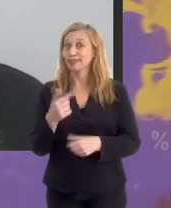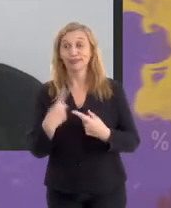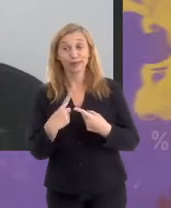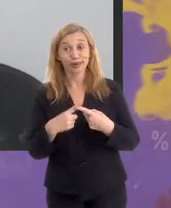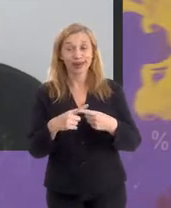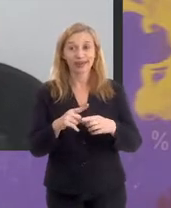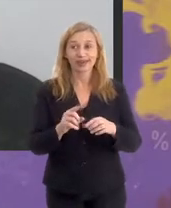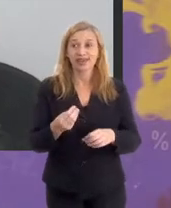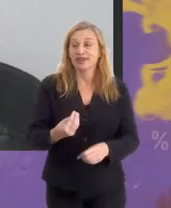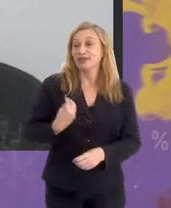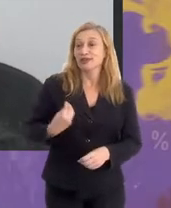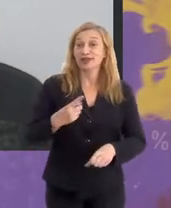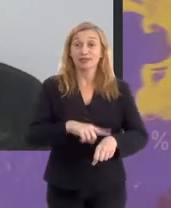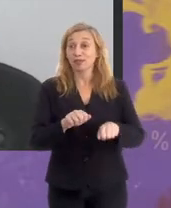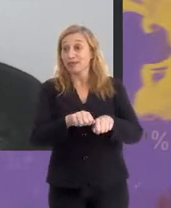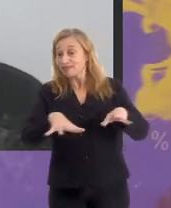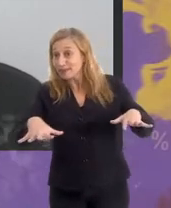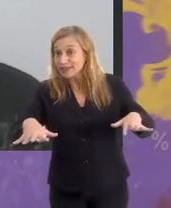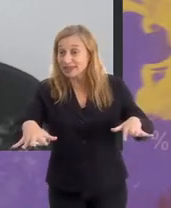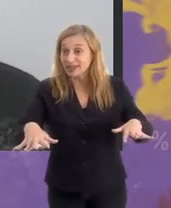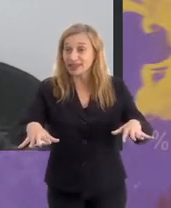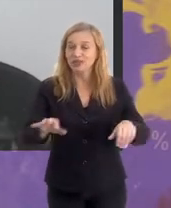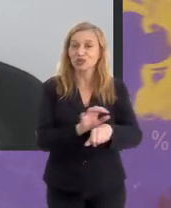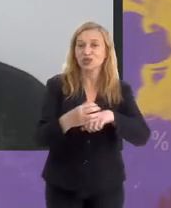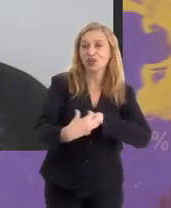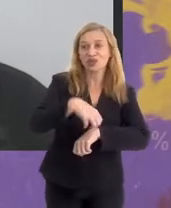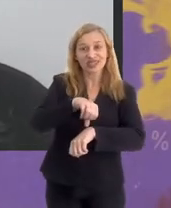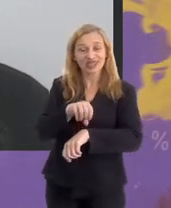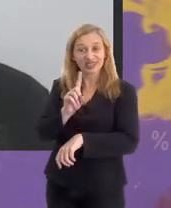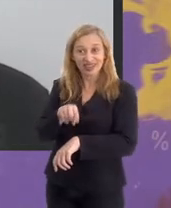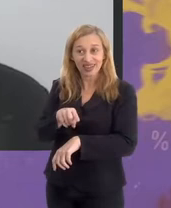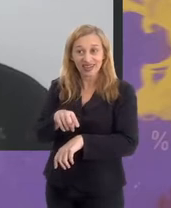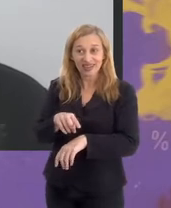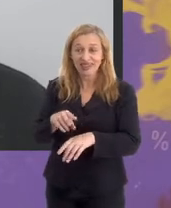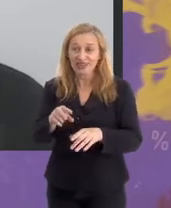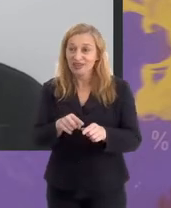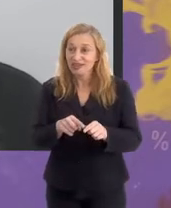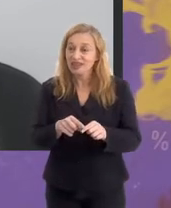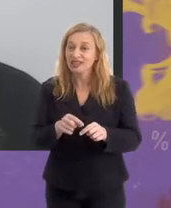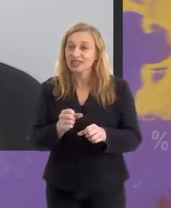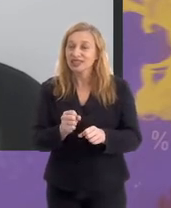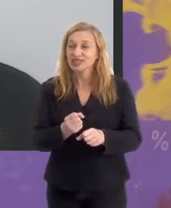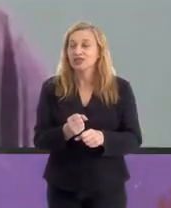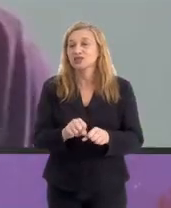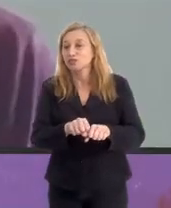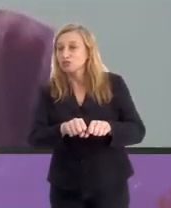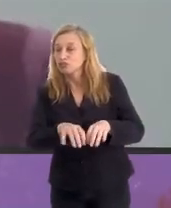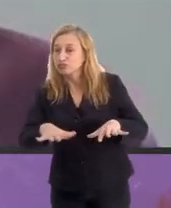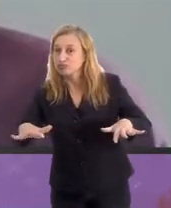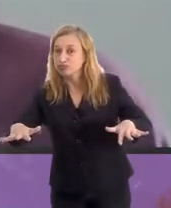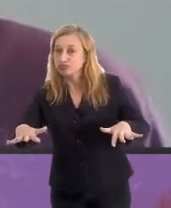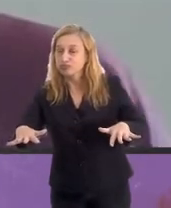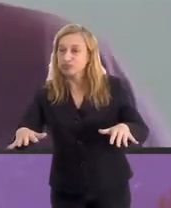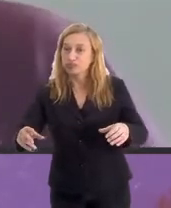gente por vídeo né porque ainda estamos ainda vivendo essa pandemia do com vídeo dias e vai diminui